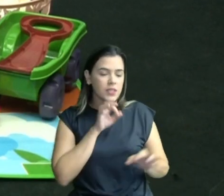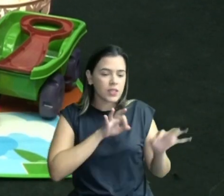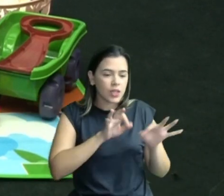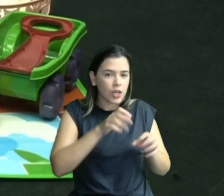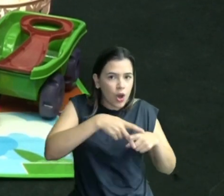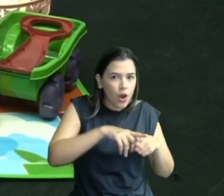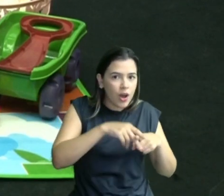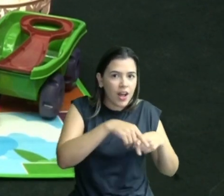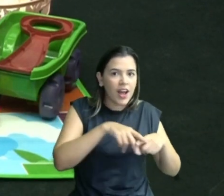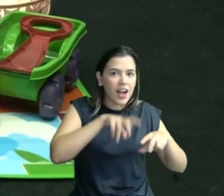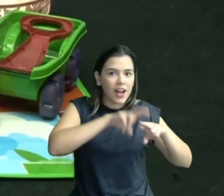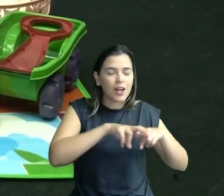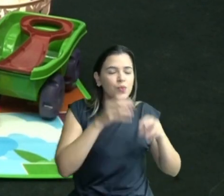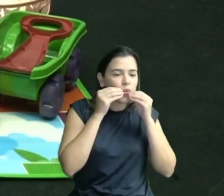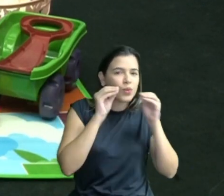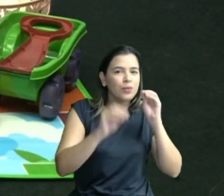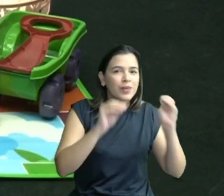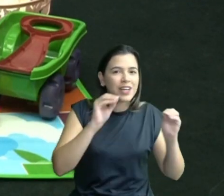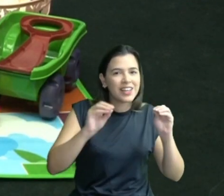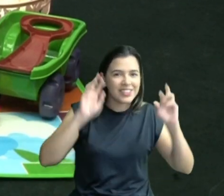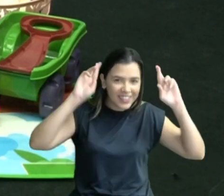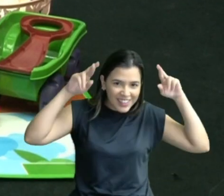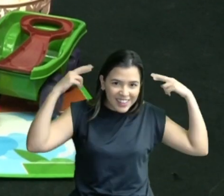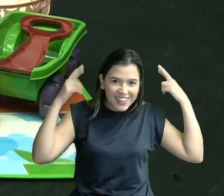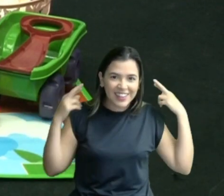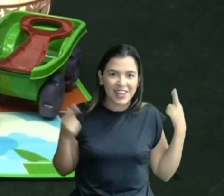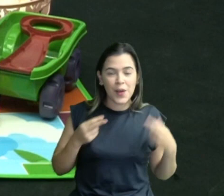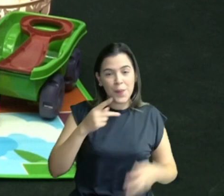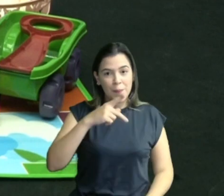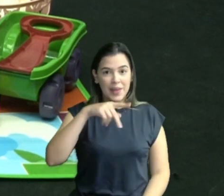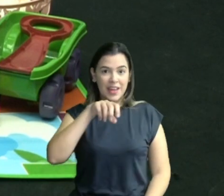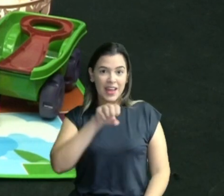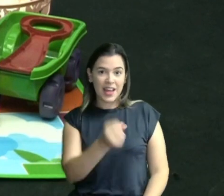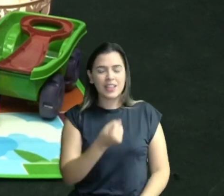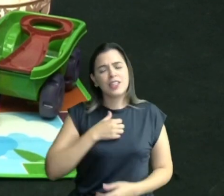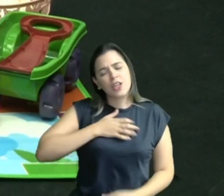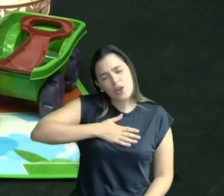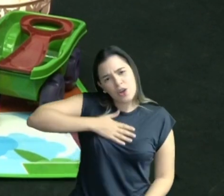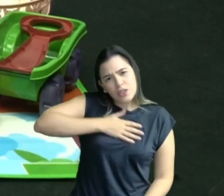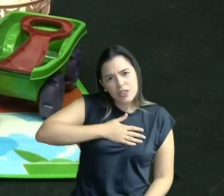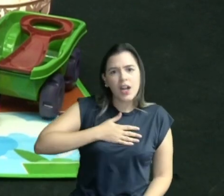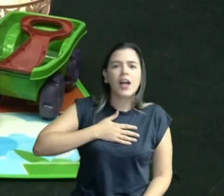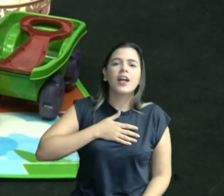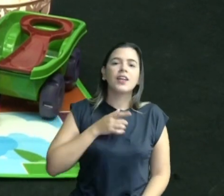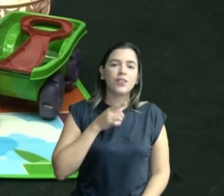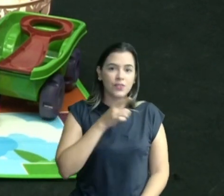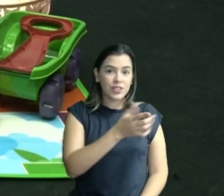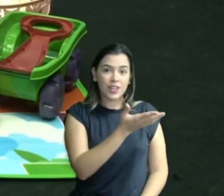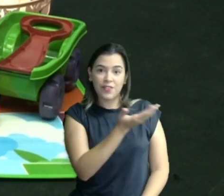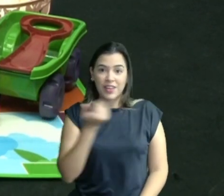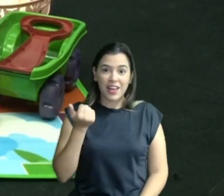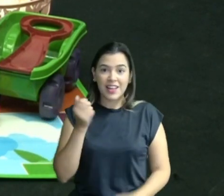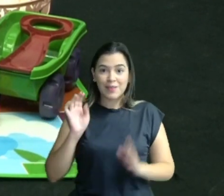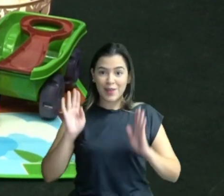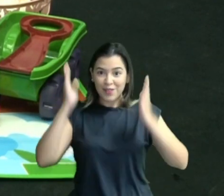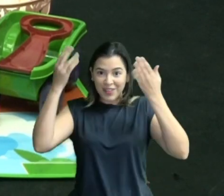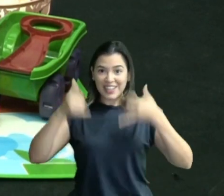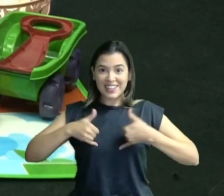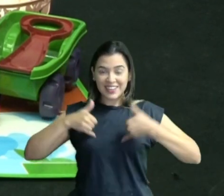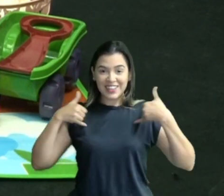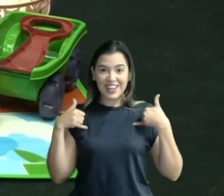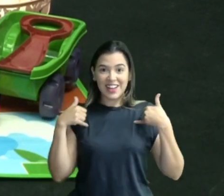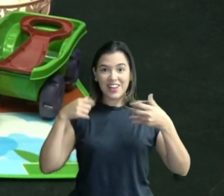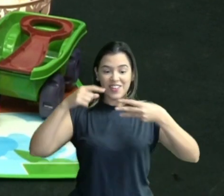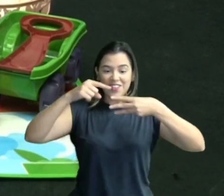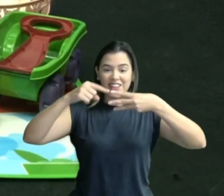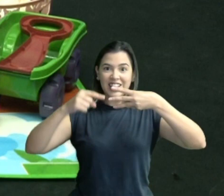um beijo Cachinhos Dourados PS Gostaria muito que o senhor Viesse a minha festa de aniversário vai ter